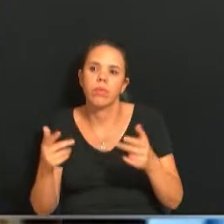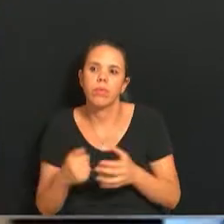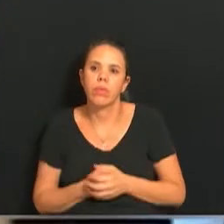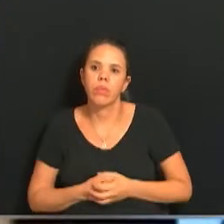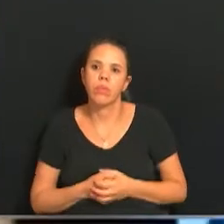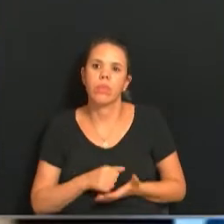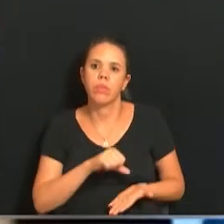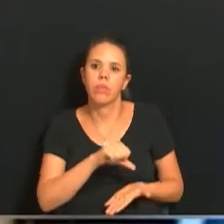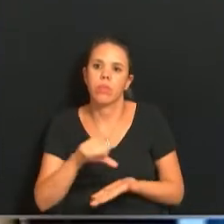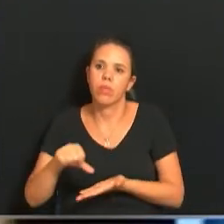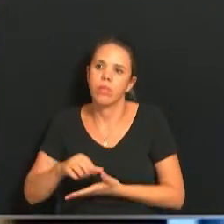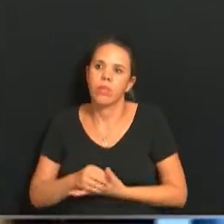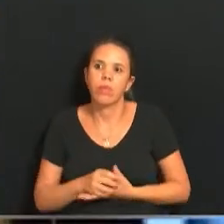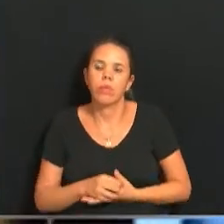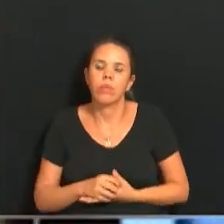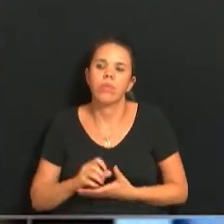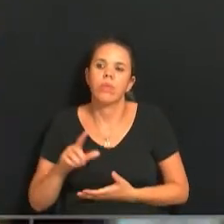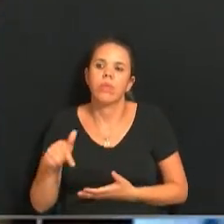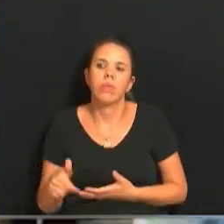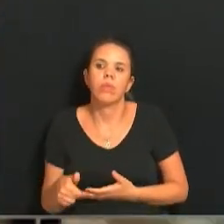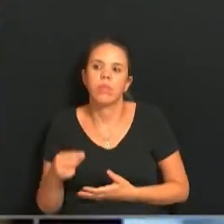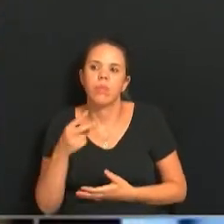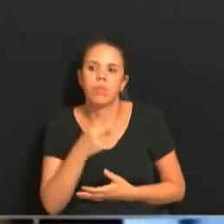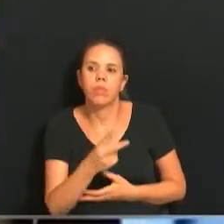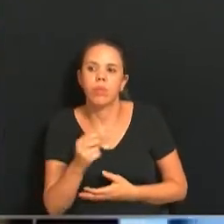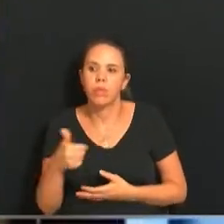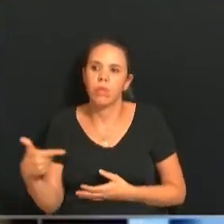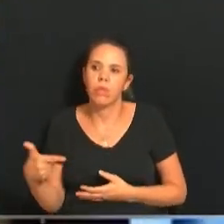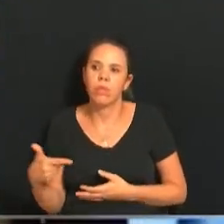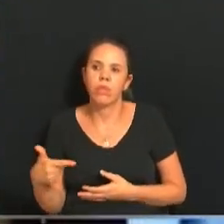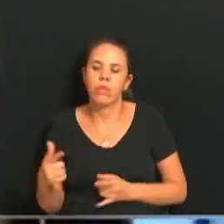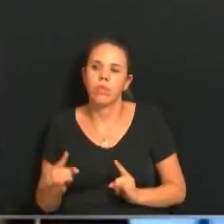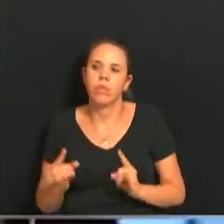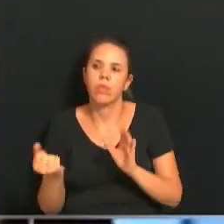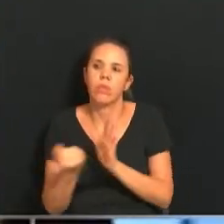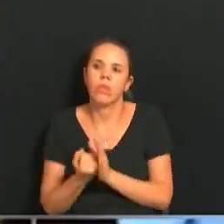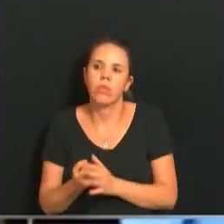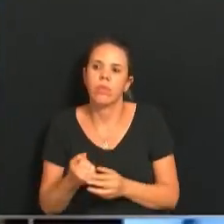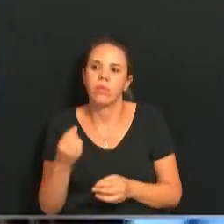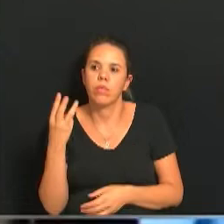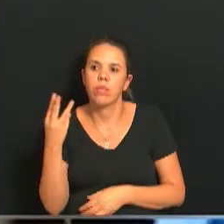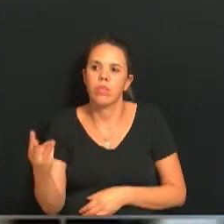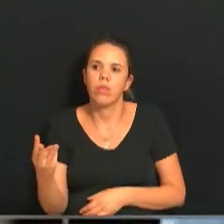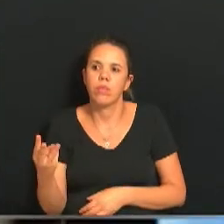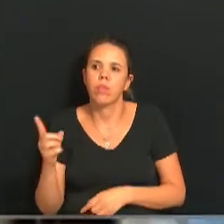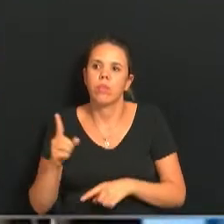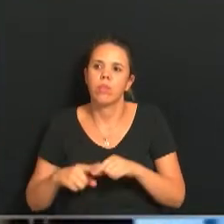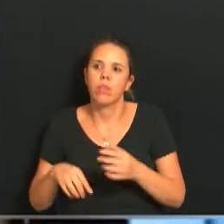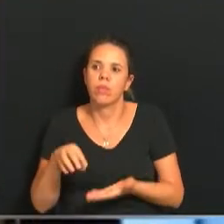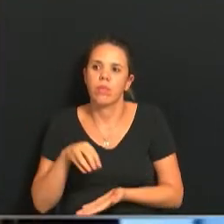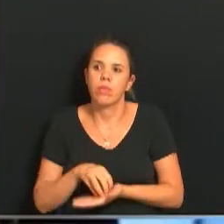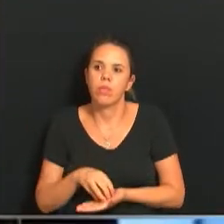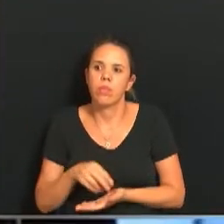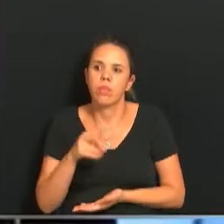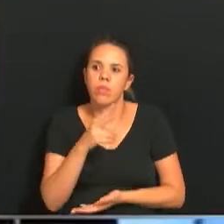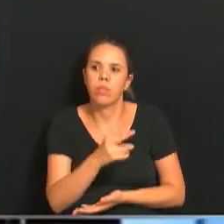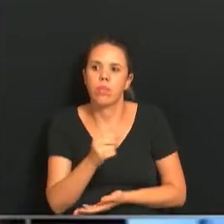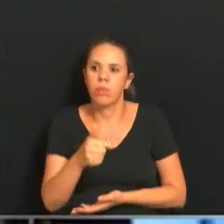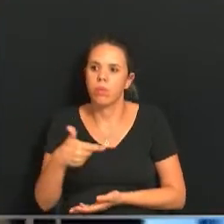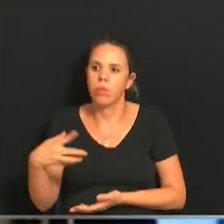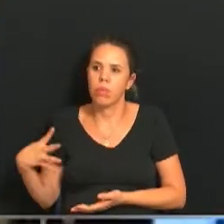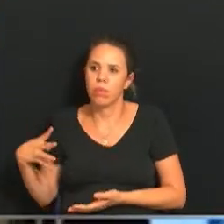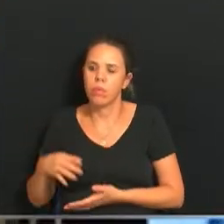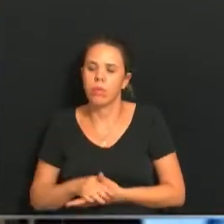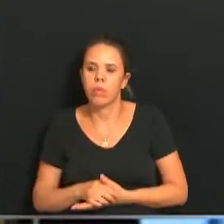região. Depois, em 2012, são tombados mais 3 bens, e em 2014